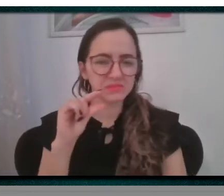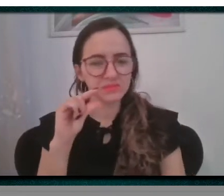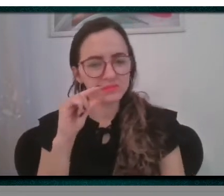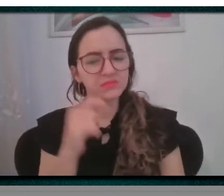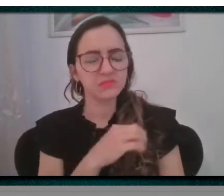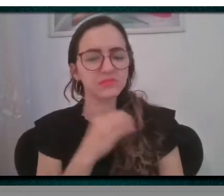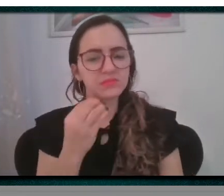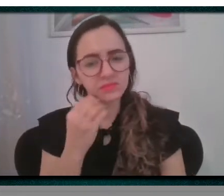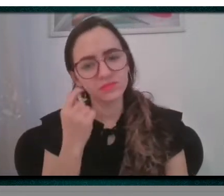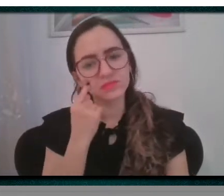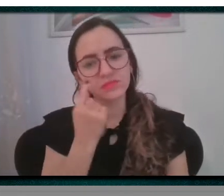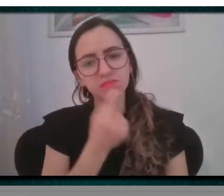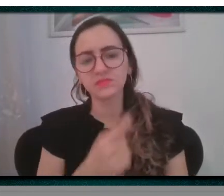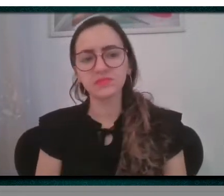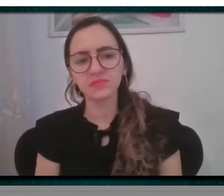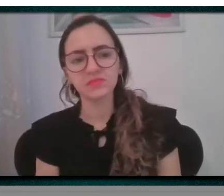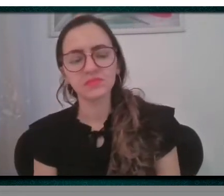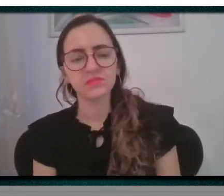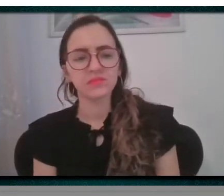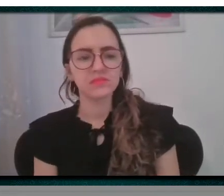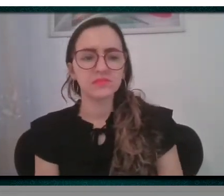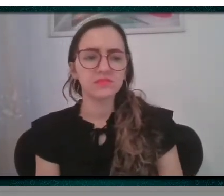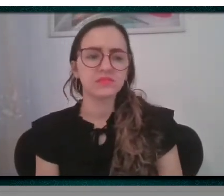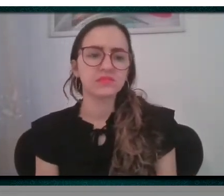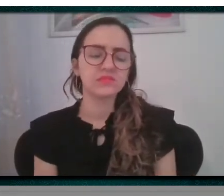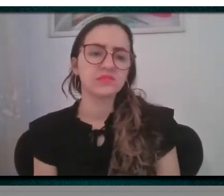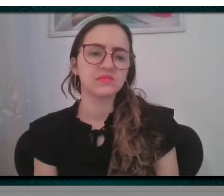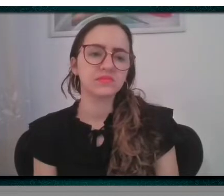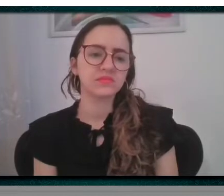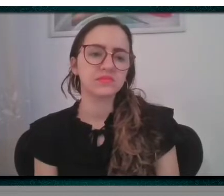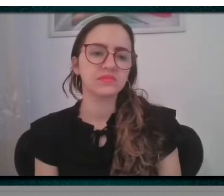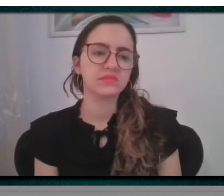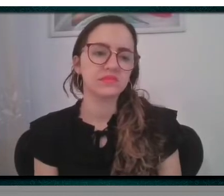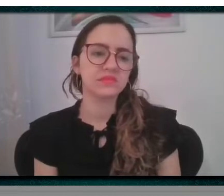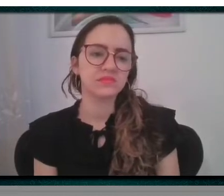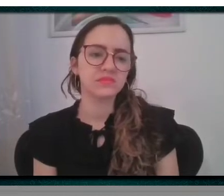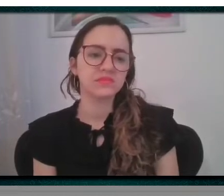bom? Então, a primeira coisa que a gente vai trabalhar são com os compostos